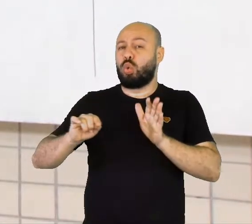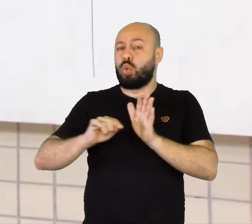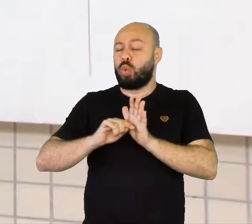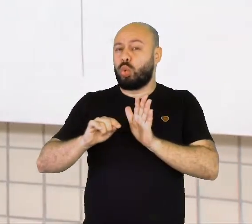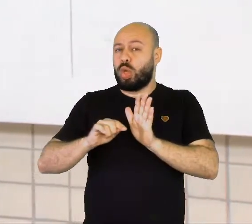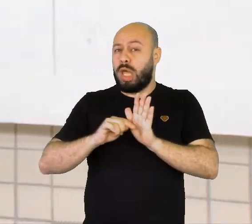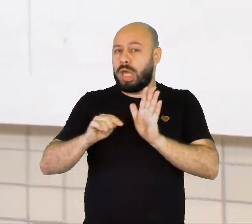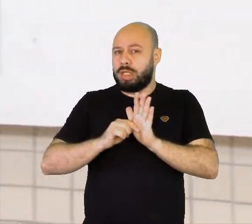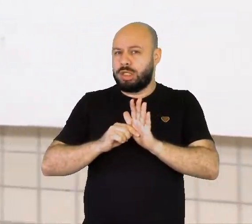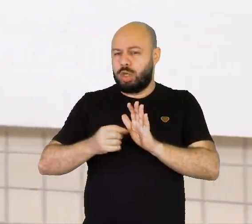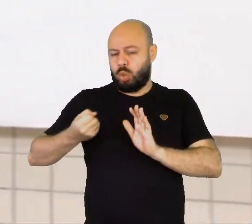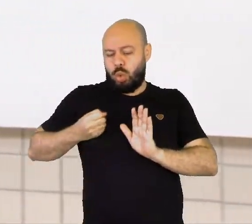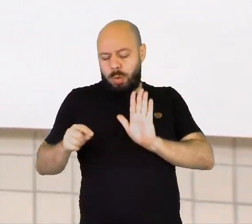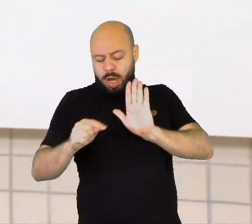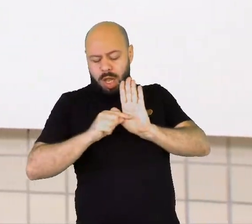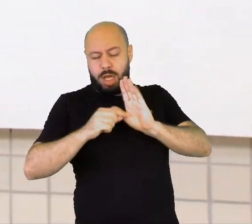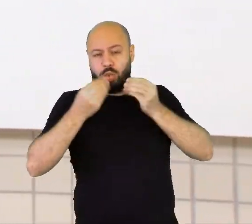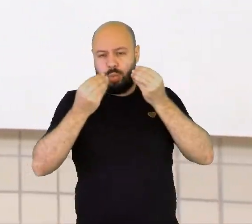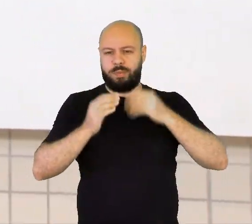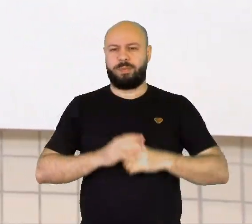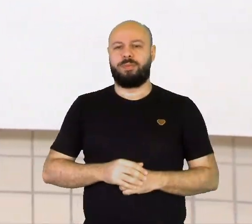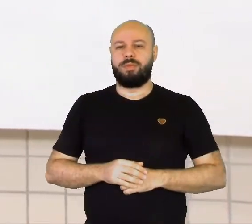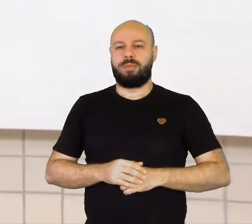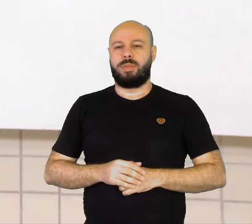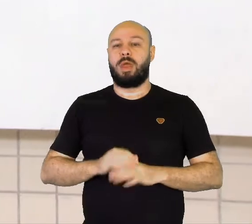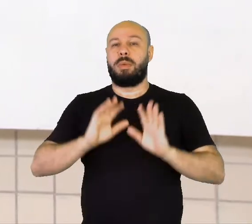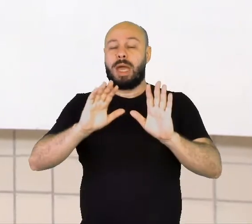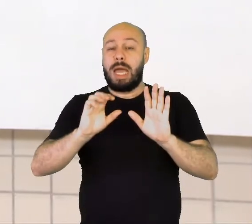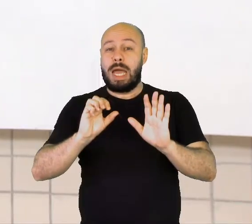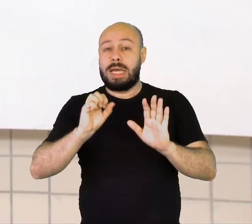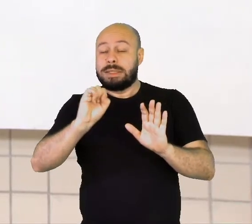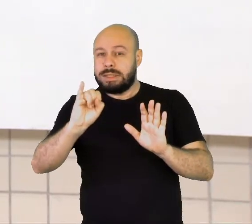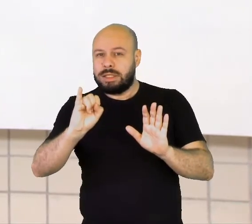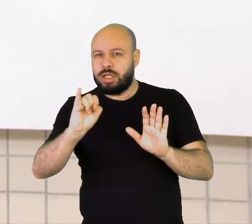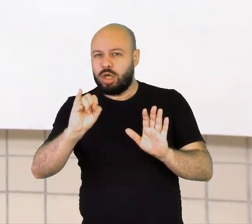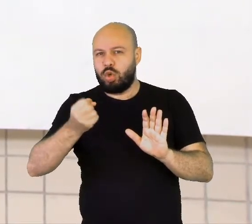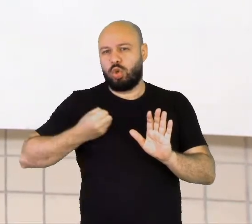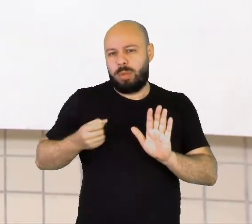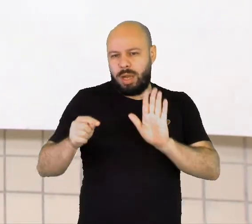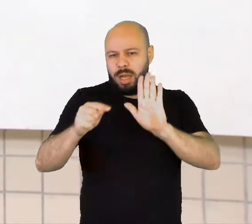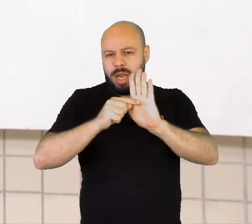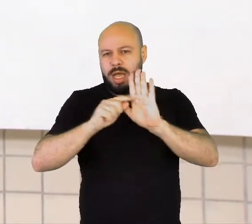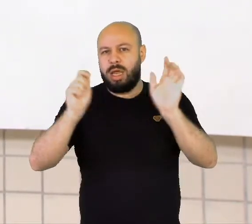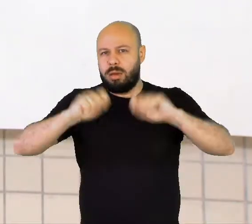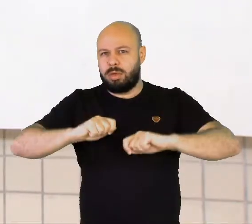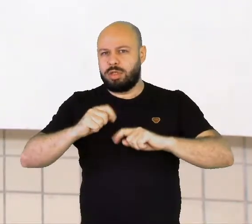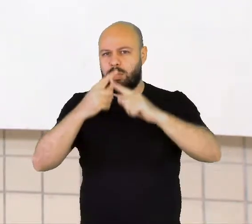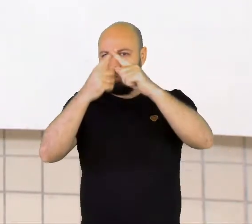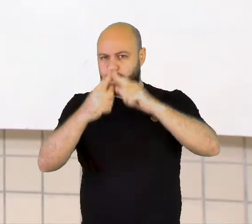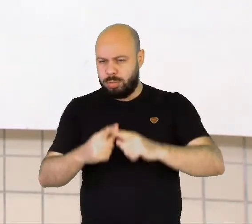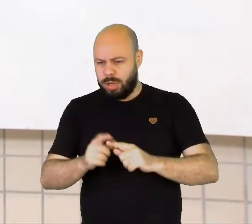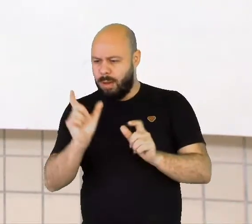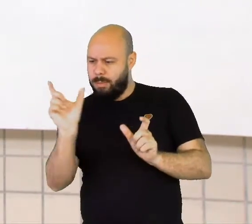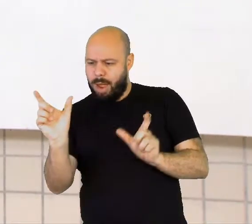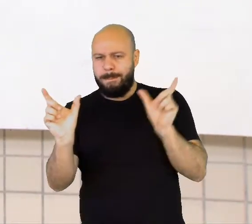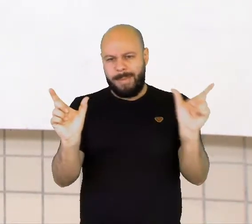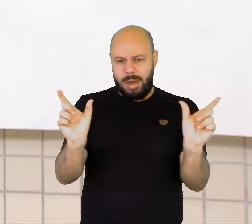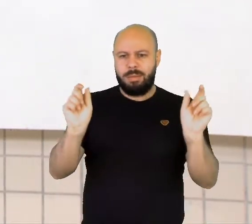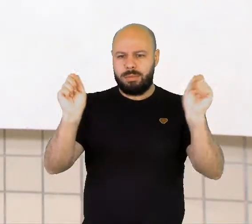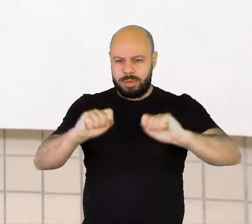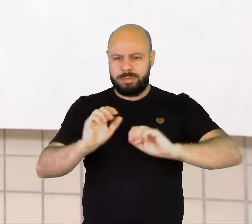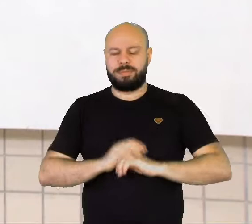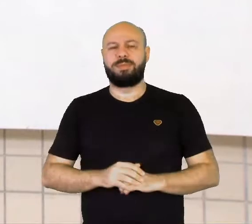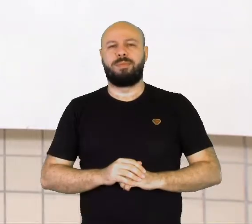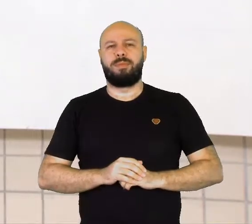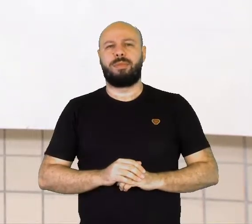lá. Ó, se for um número negativo, a gente vai poder multiplicar os termos dessa inequação por um